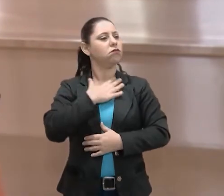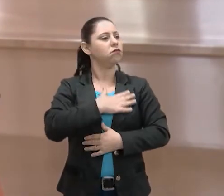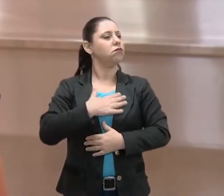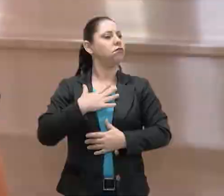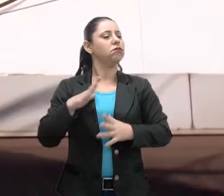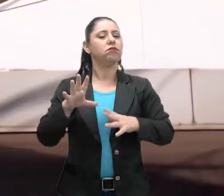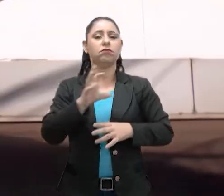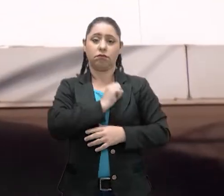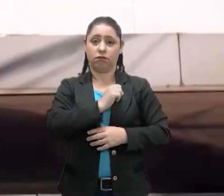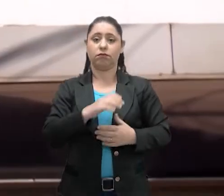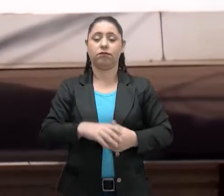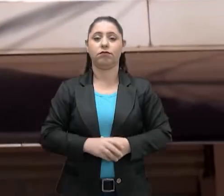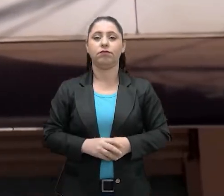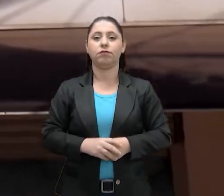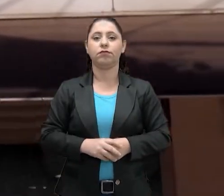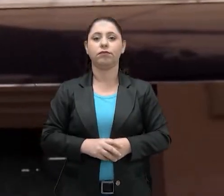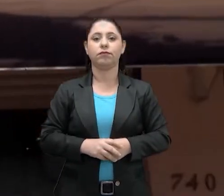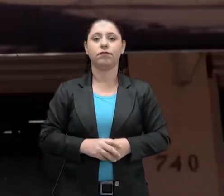aqui.